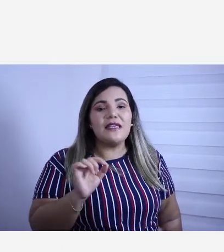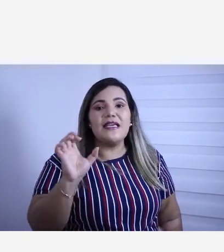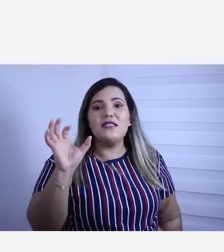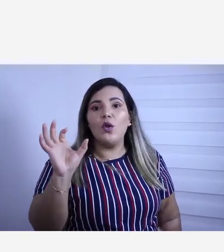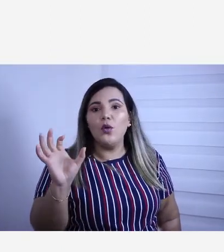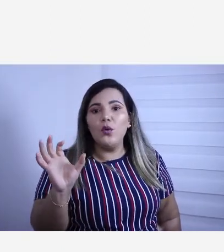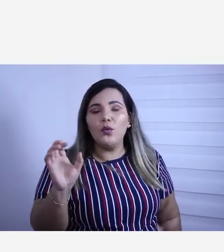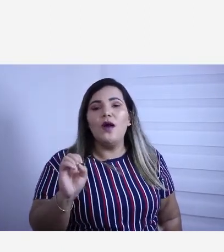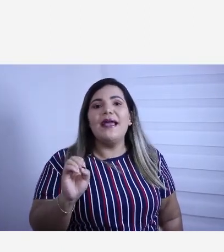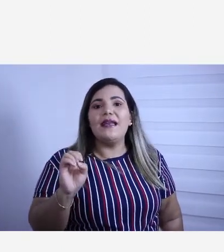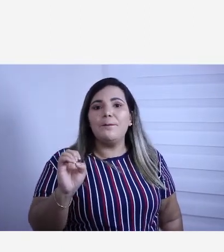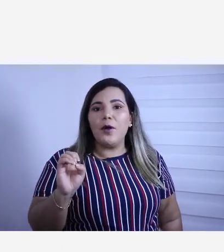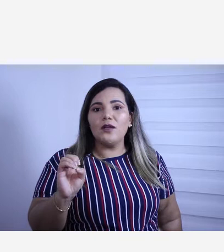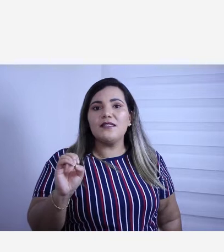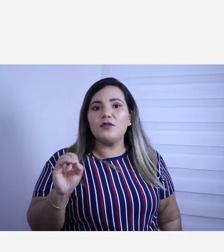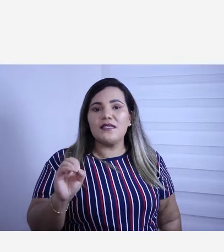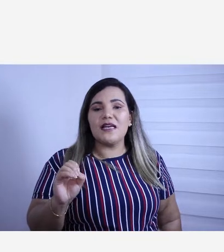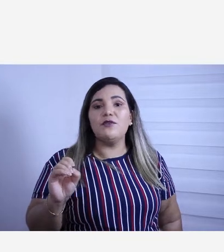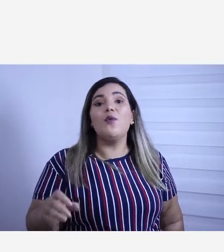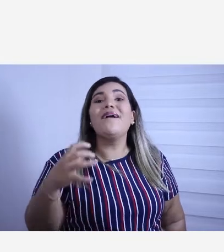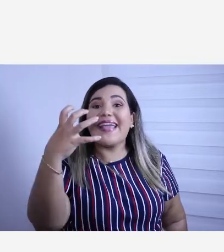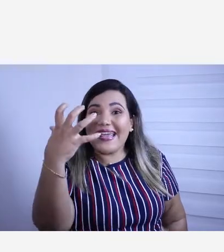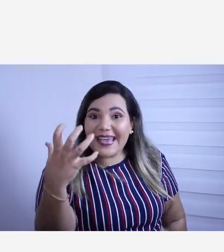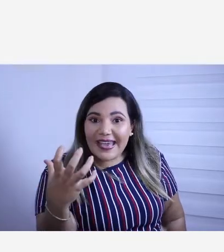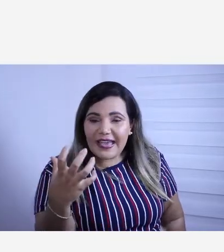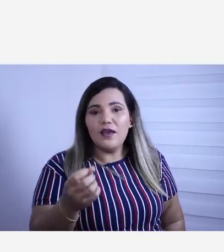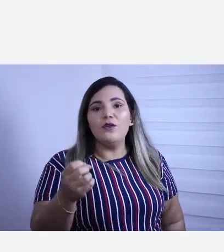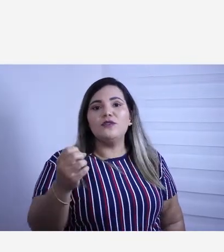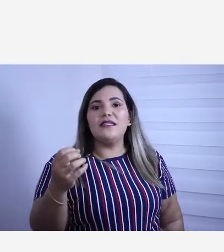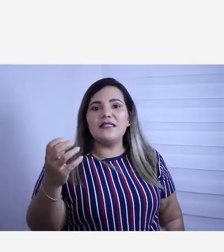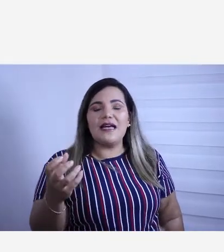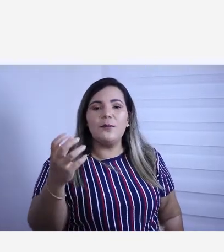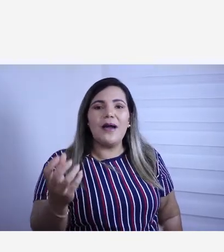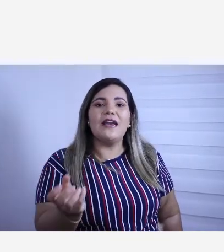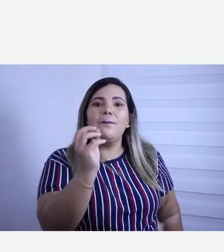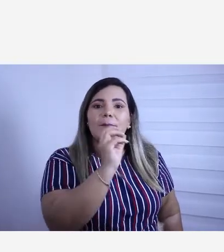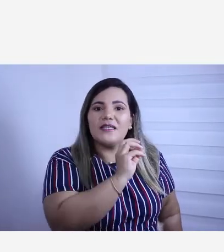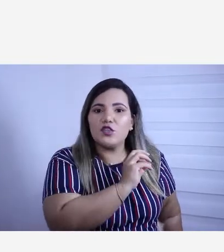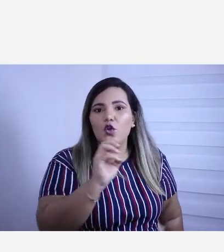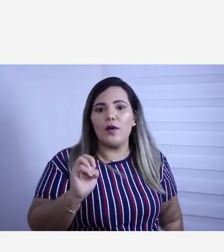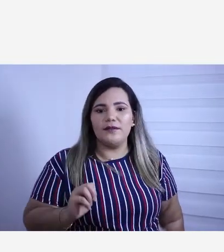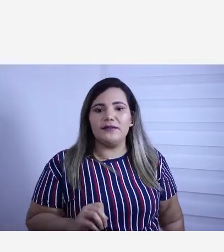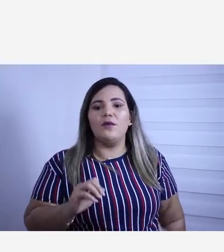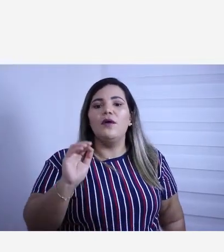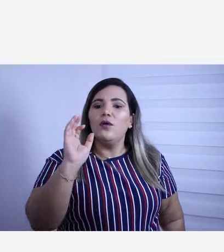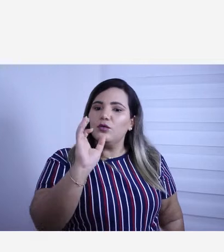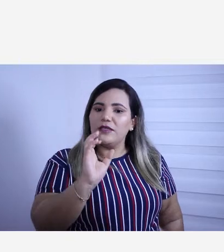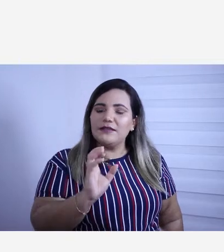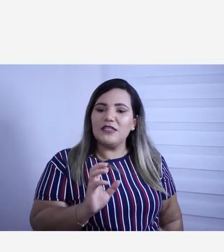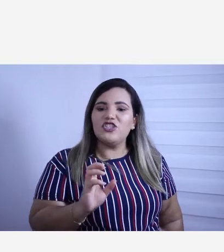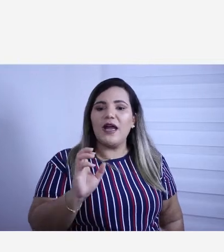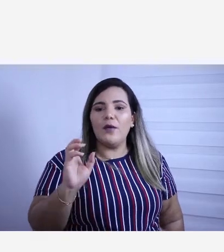aí que vai acontecer esse ruim ele pode ser utilizado é o que utilizado para pessoa